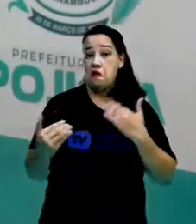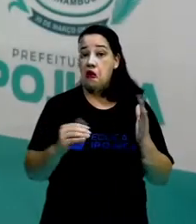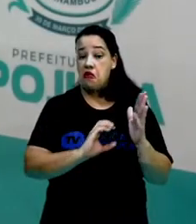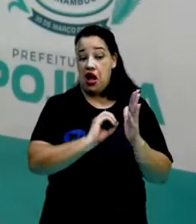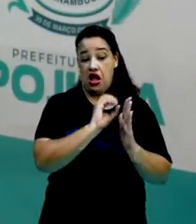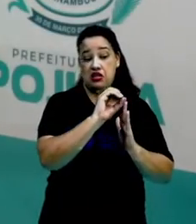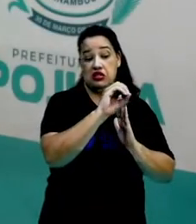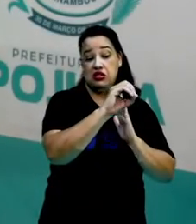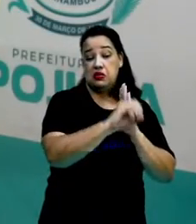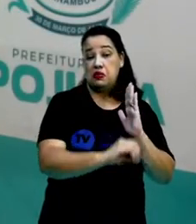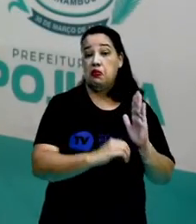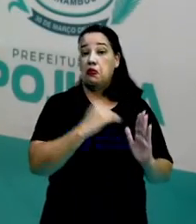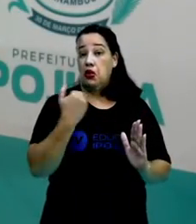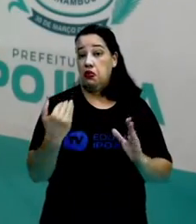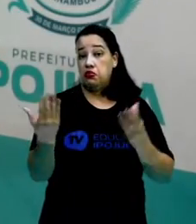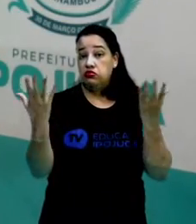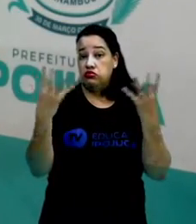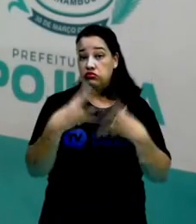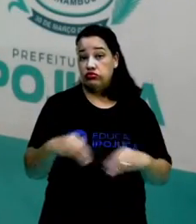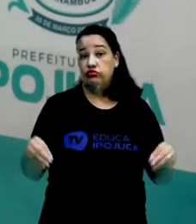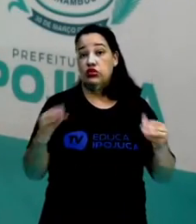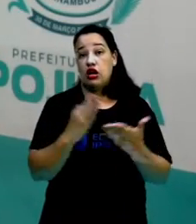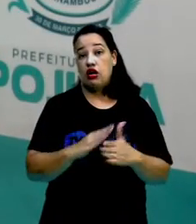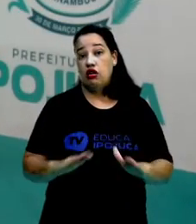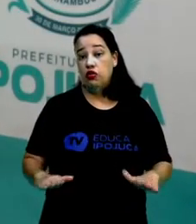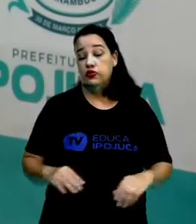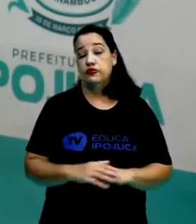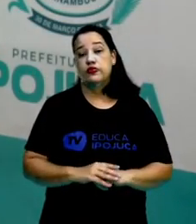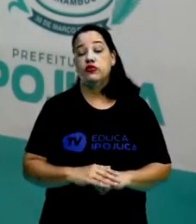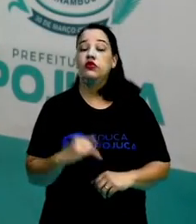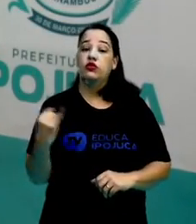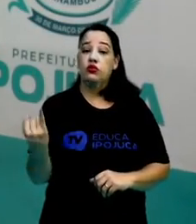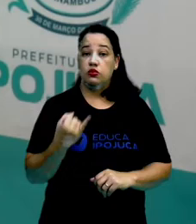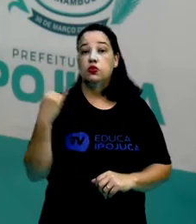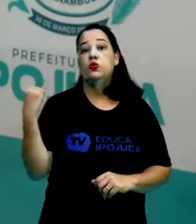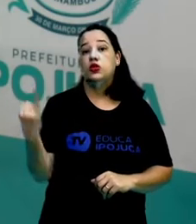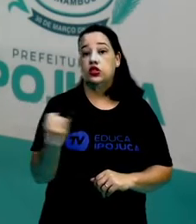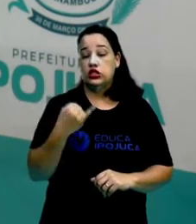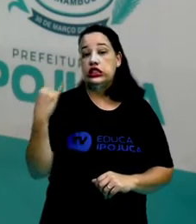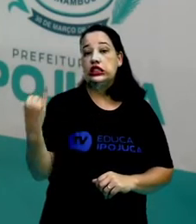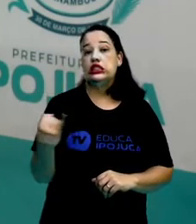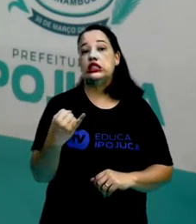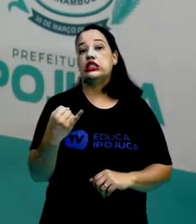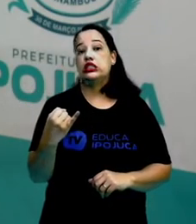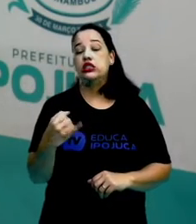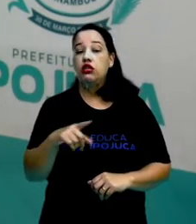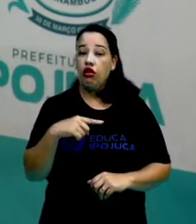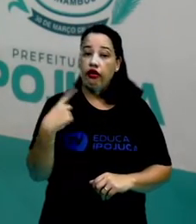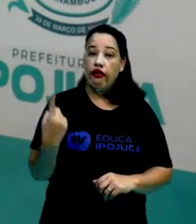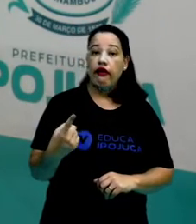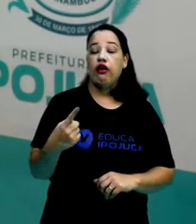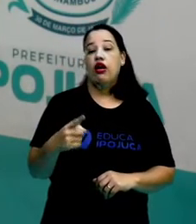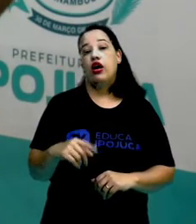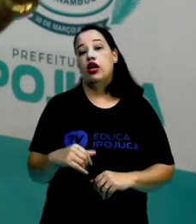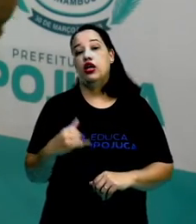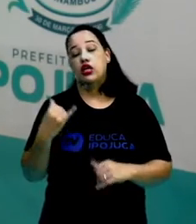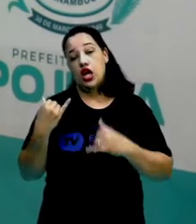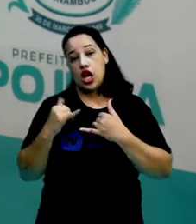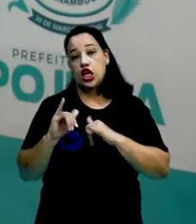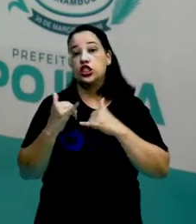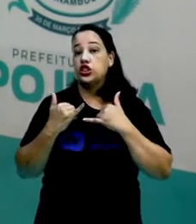Mais uma vez, voltando aqui para vocês e falando da importância da existência da energia solar, do